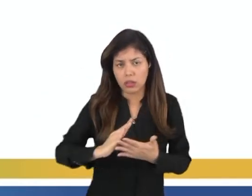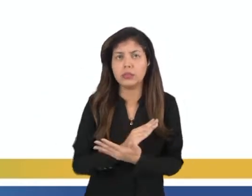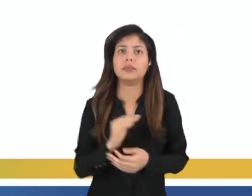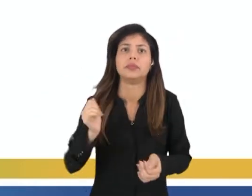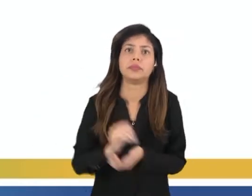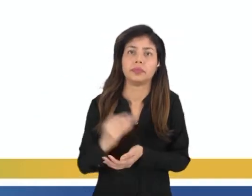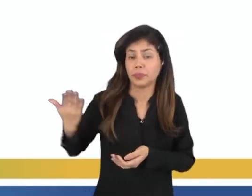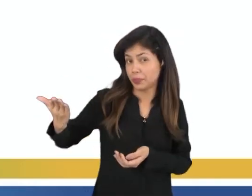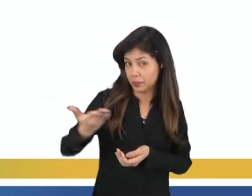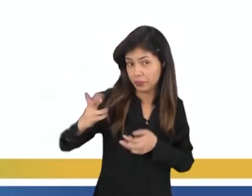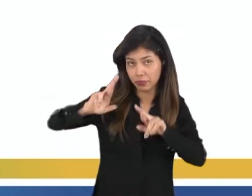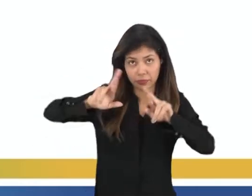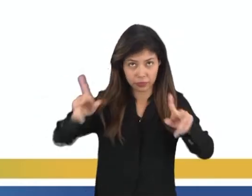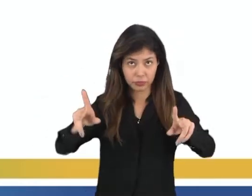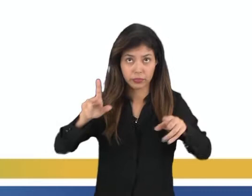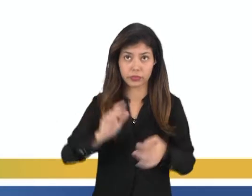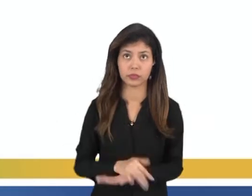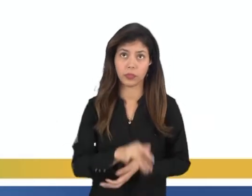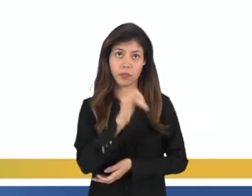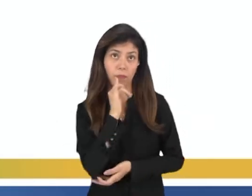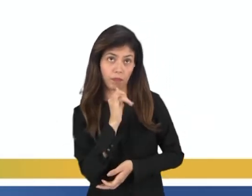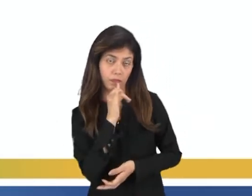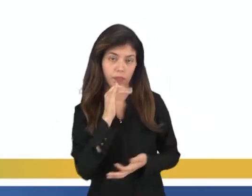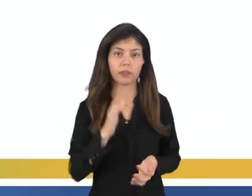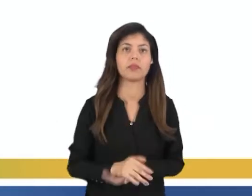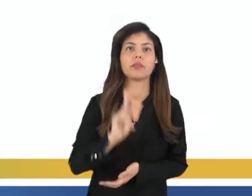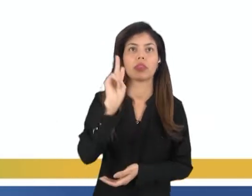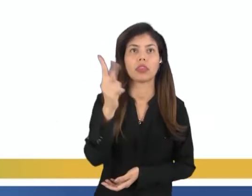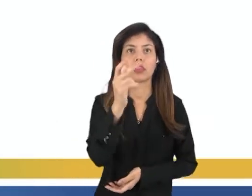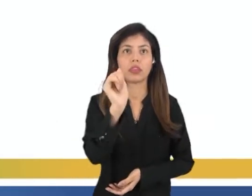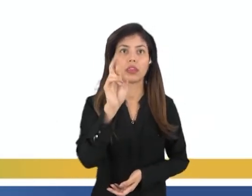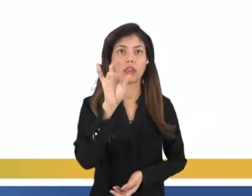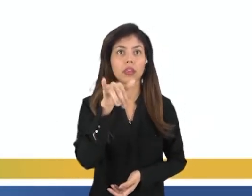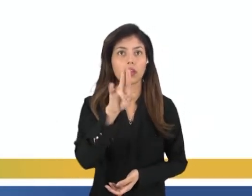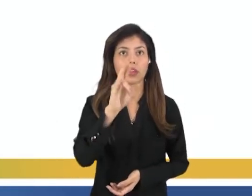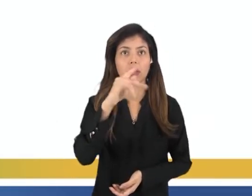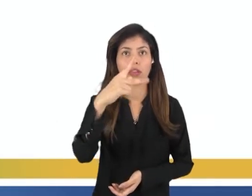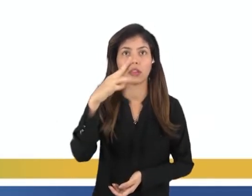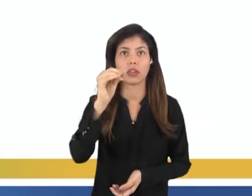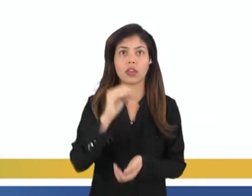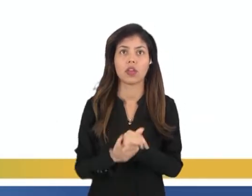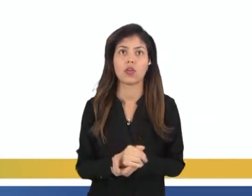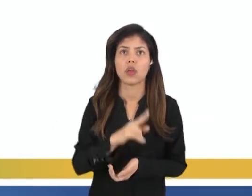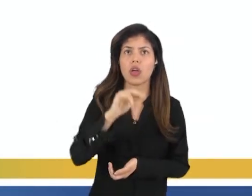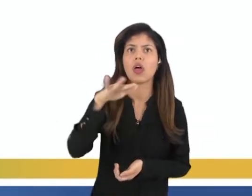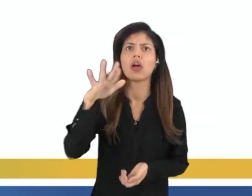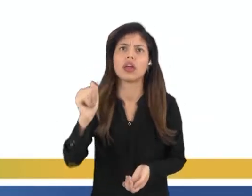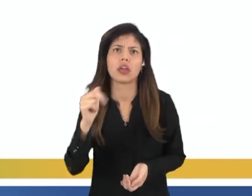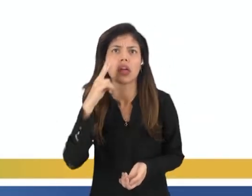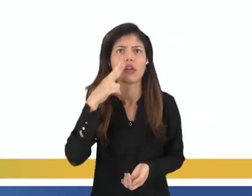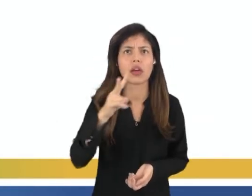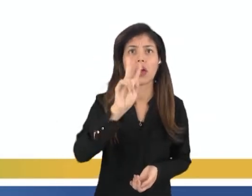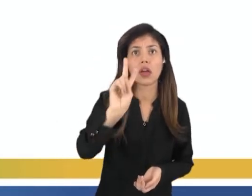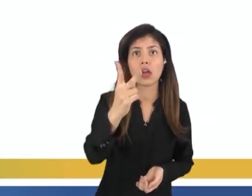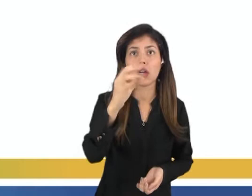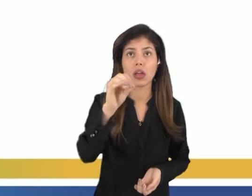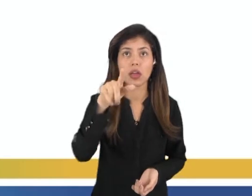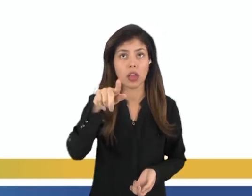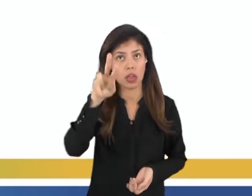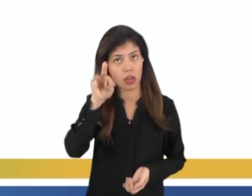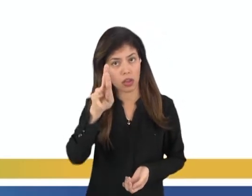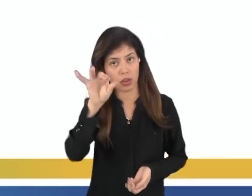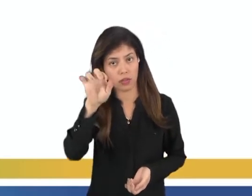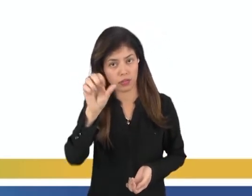mesmo, alguns dos fatos básicos são diferentes. Por exemplo, como se em Harry Potter o Harry nunca tivesse ido para